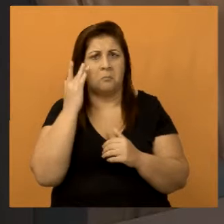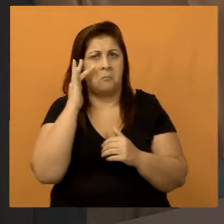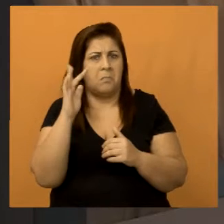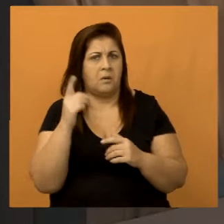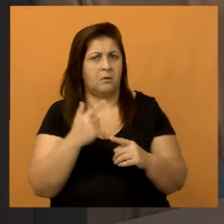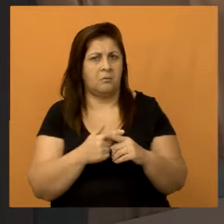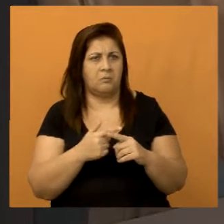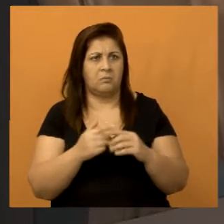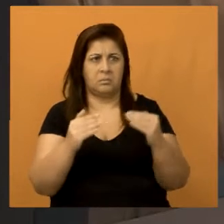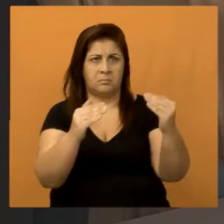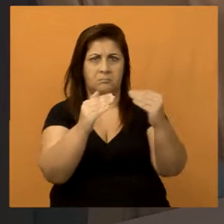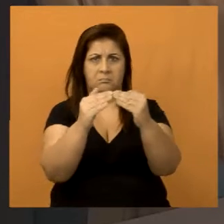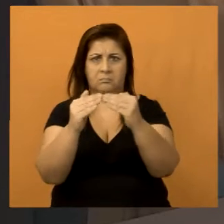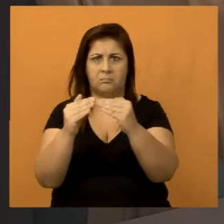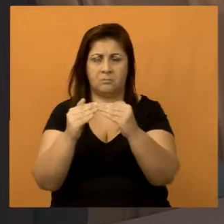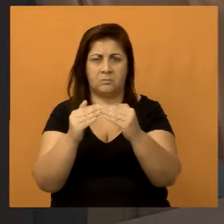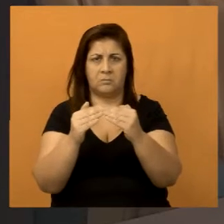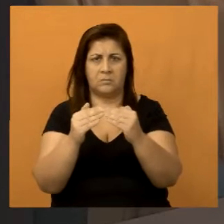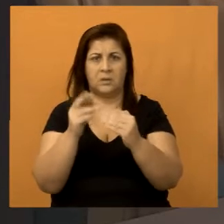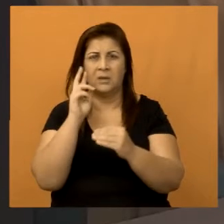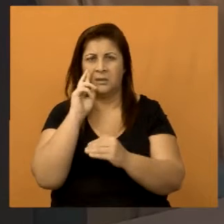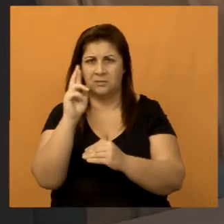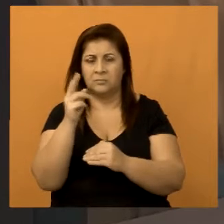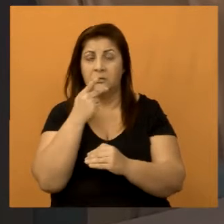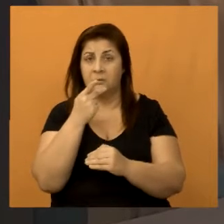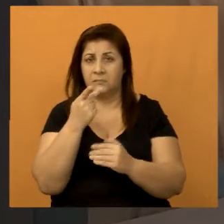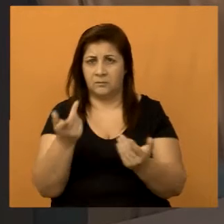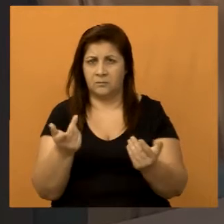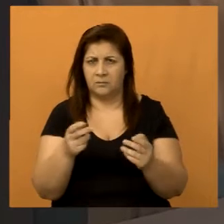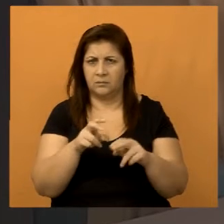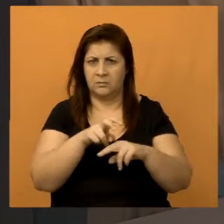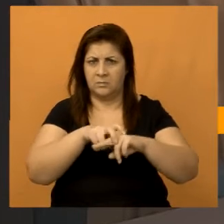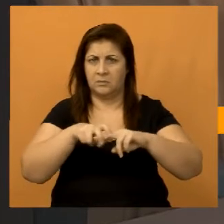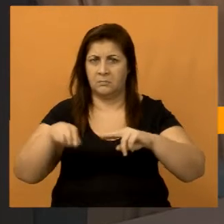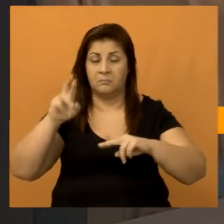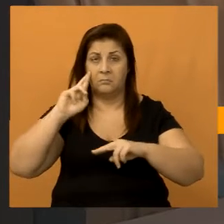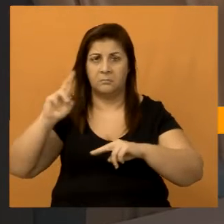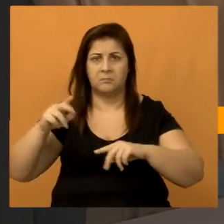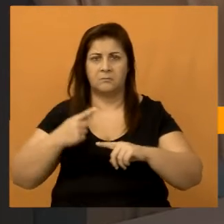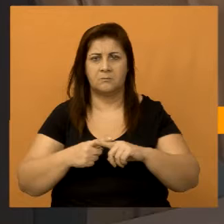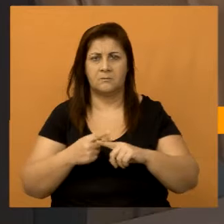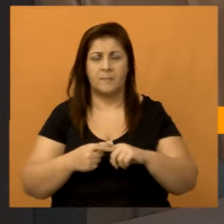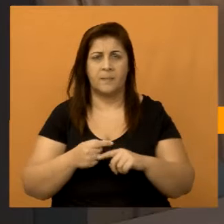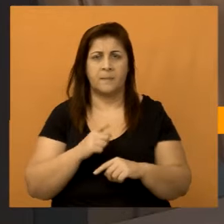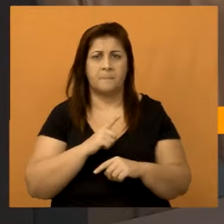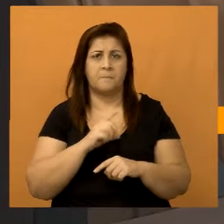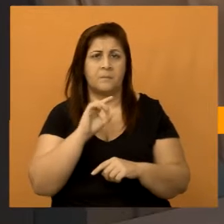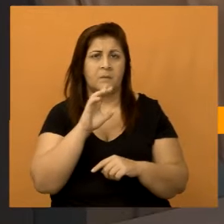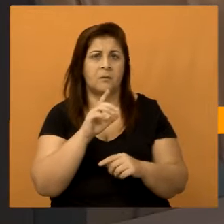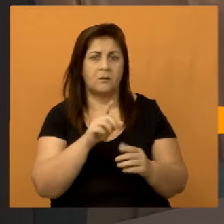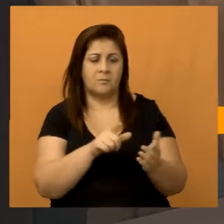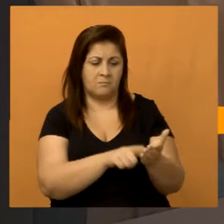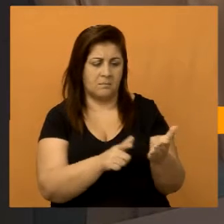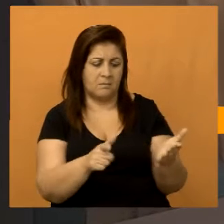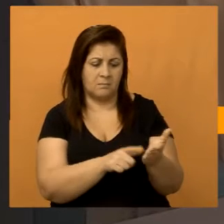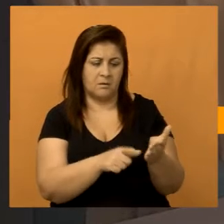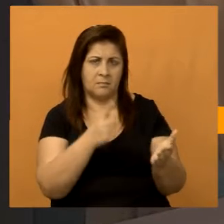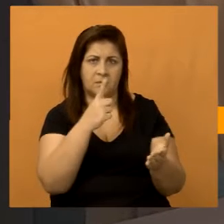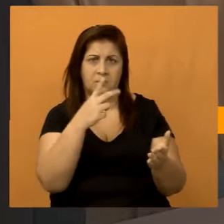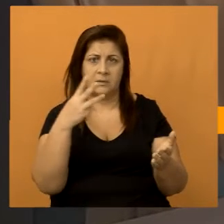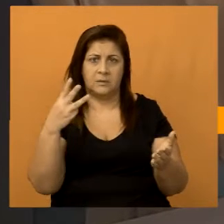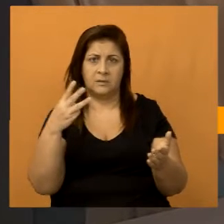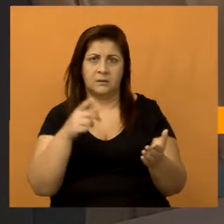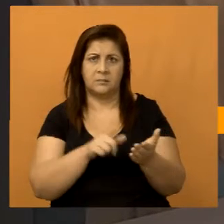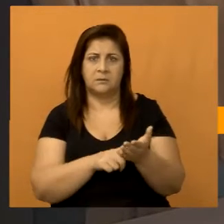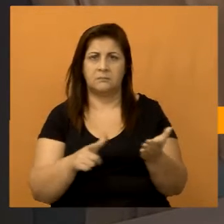porque a concordância que a senhorita falou sobre a mesa, sendo que nós temos só de relatório 13 páginas, é isso,